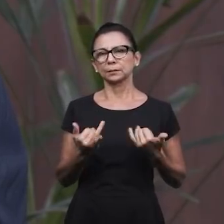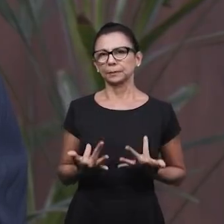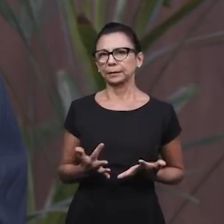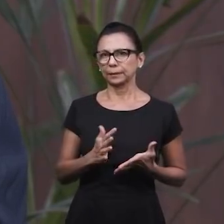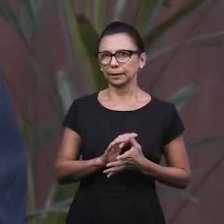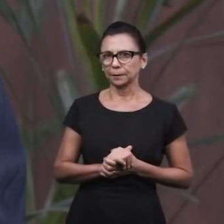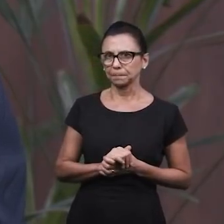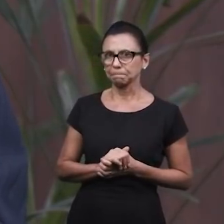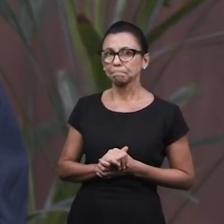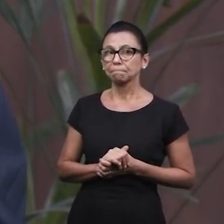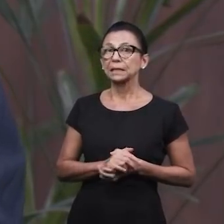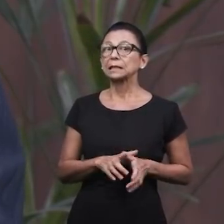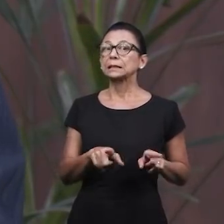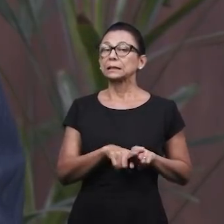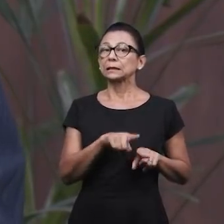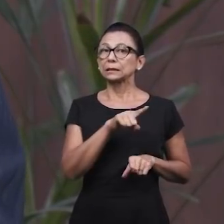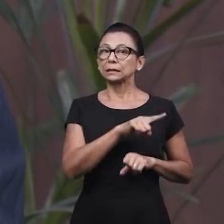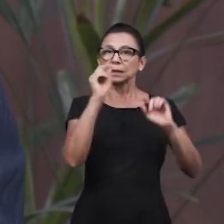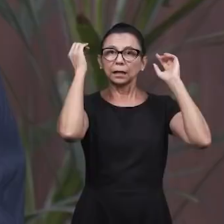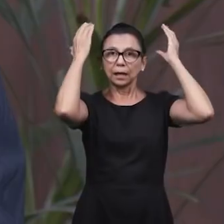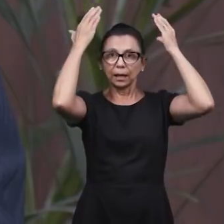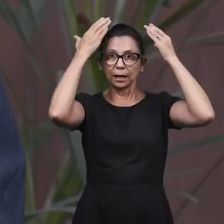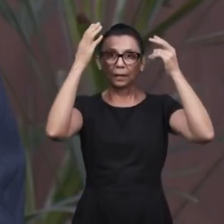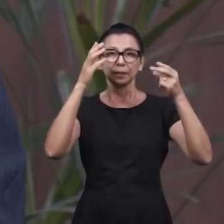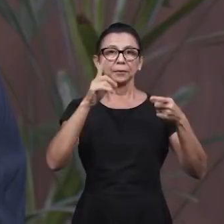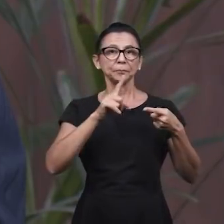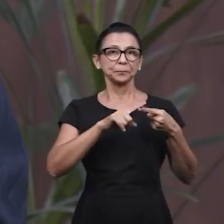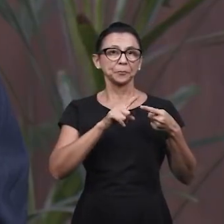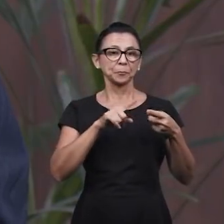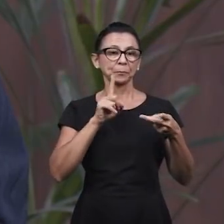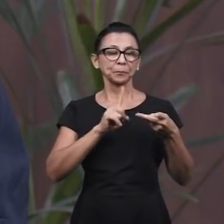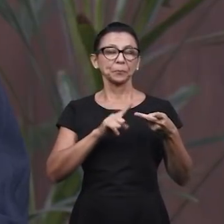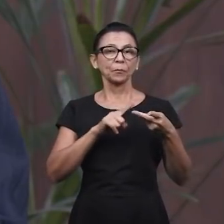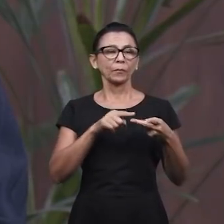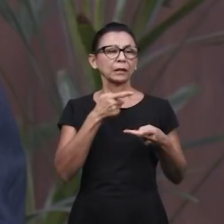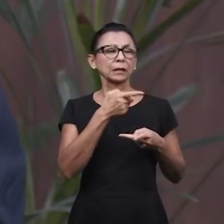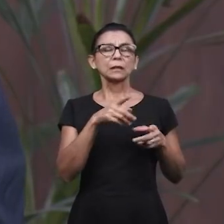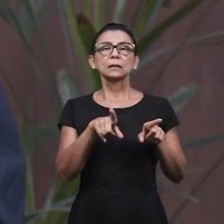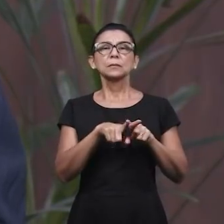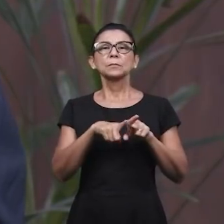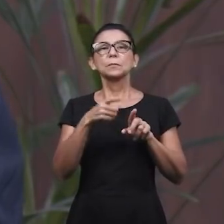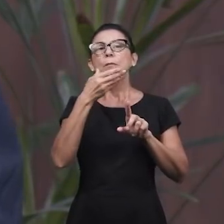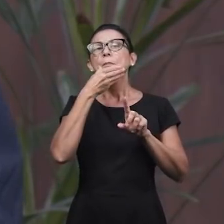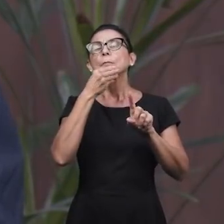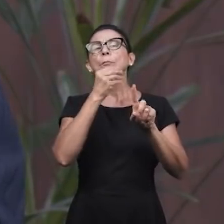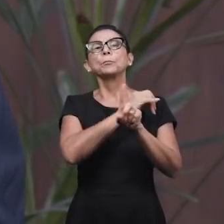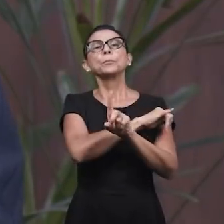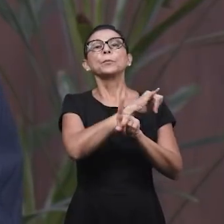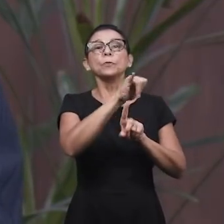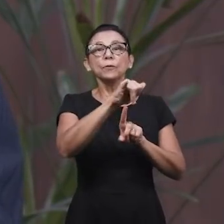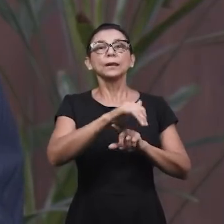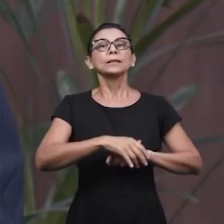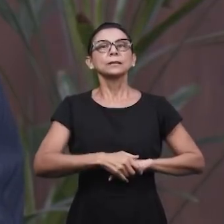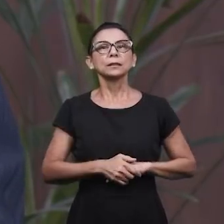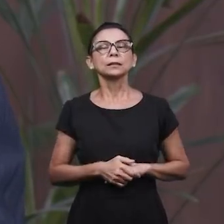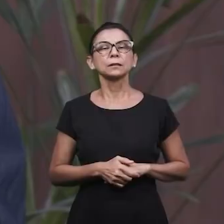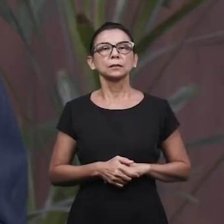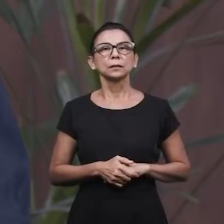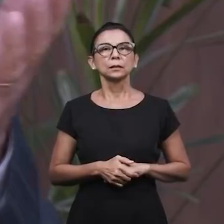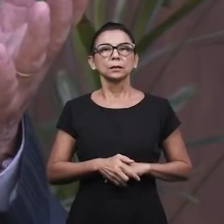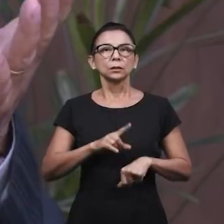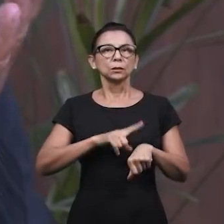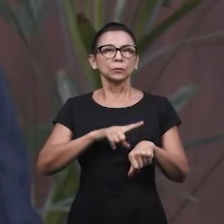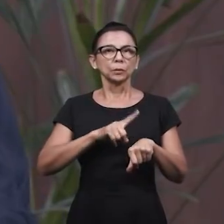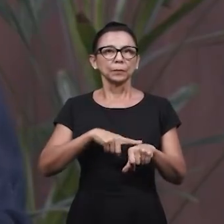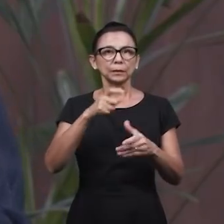por exemplo, de um rei profeta. Quando é que Davi profetizou? Davi profetizou quando ele compôs os seus salmos.